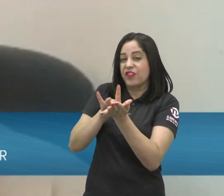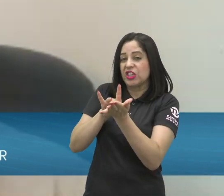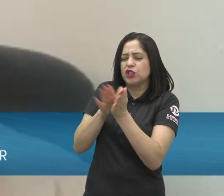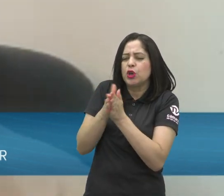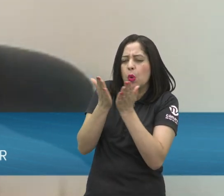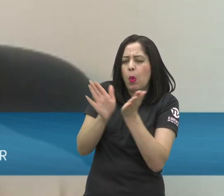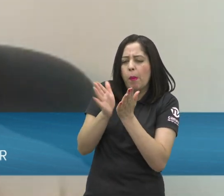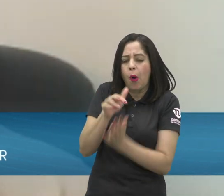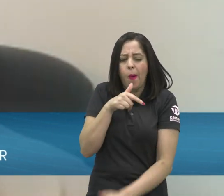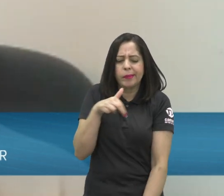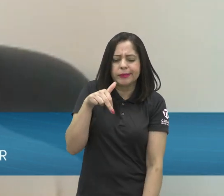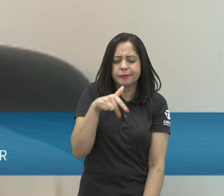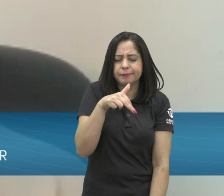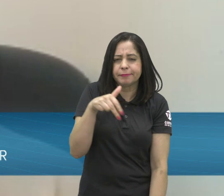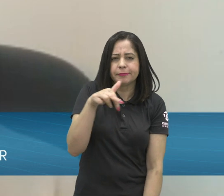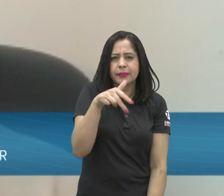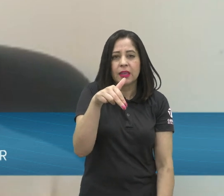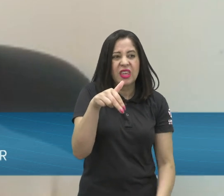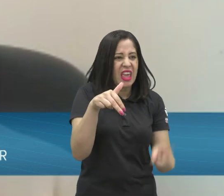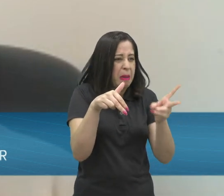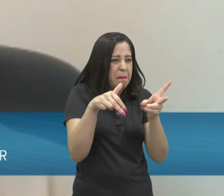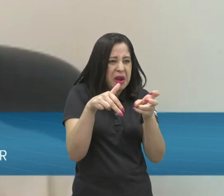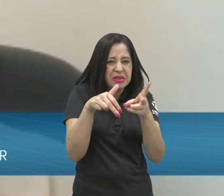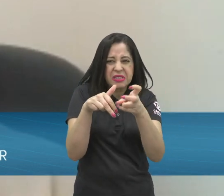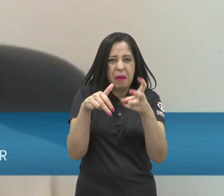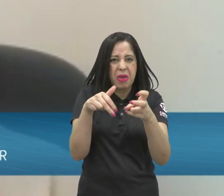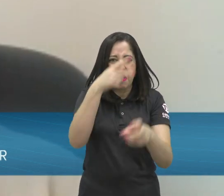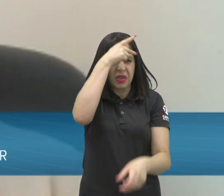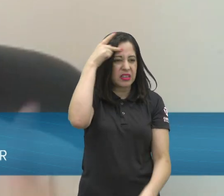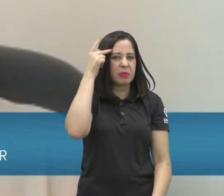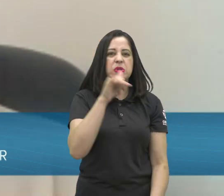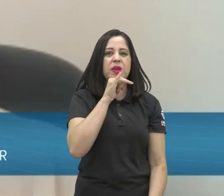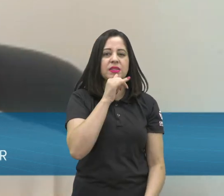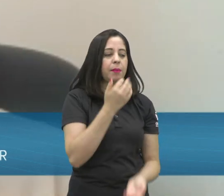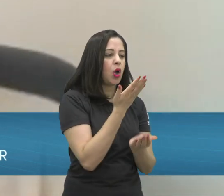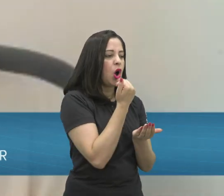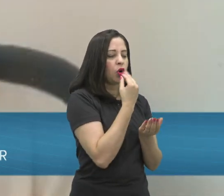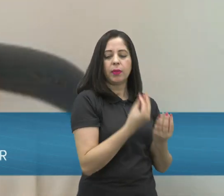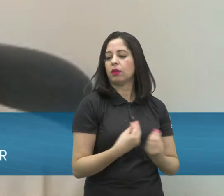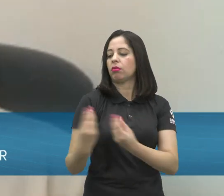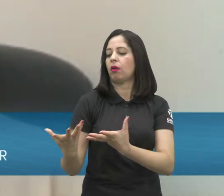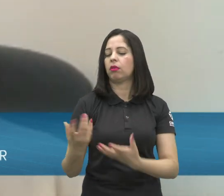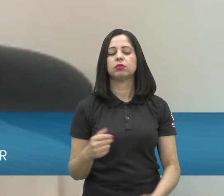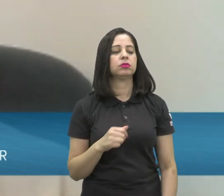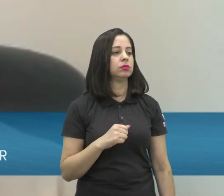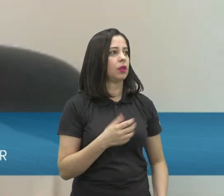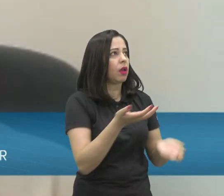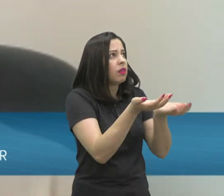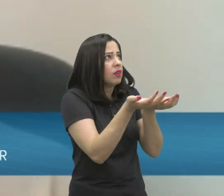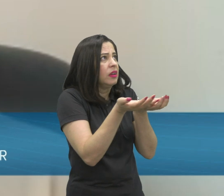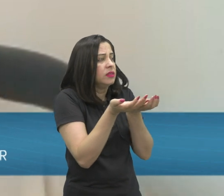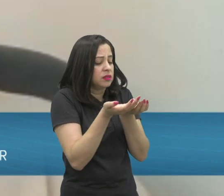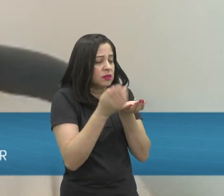de rua. E ele percebeu como a solidariedade das pessoas era pífia. Assim, as pessoas simplesmente chegavam lá e davam pratos de comida. E os moradores de